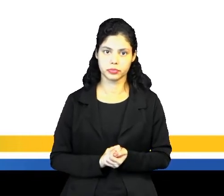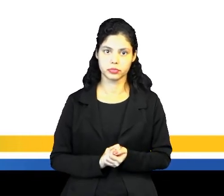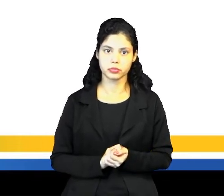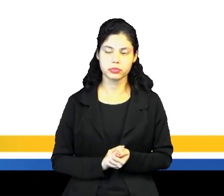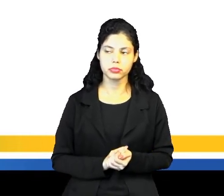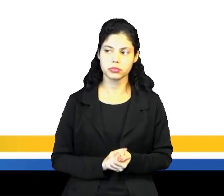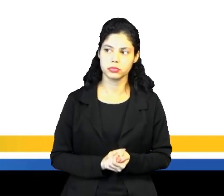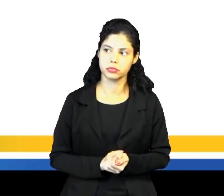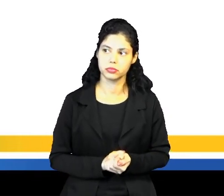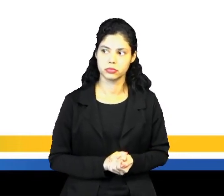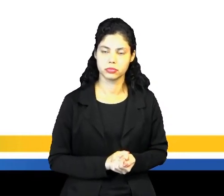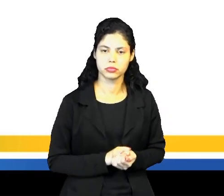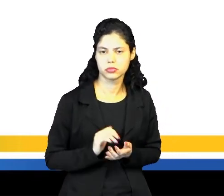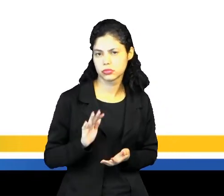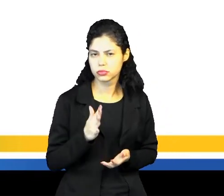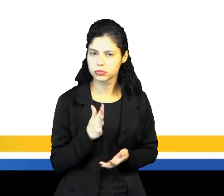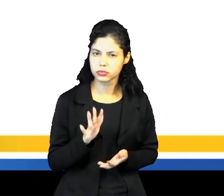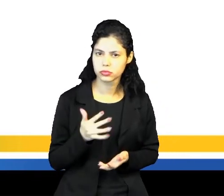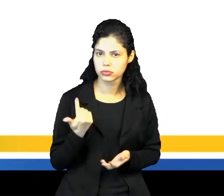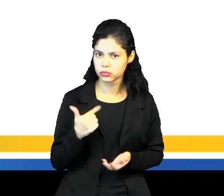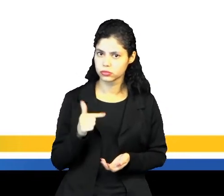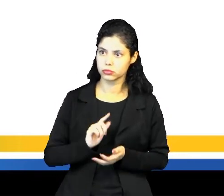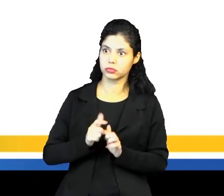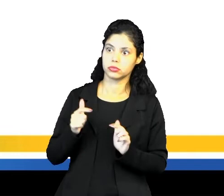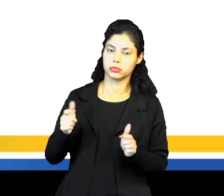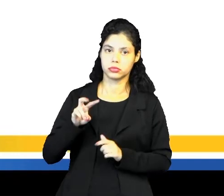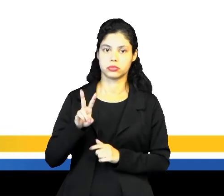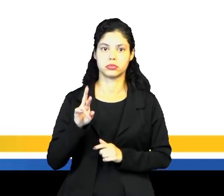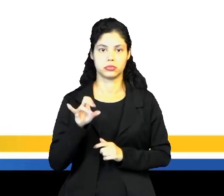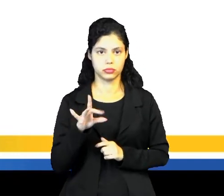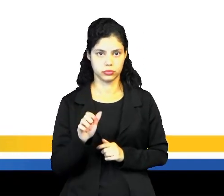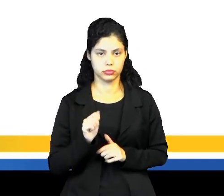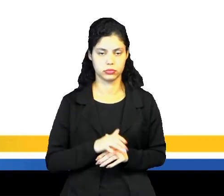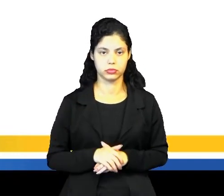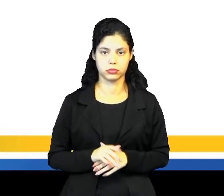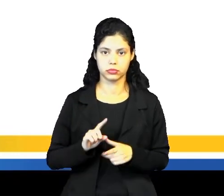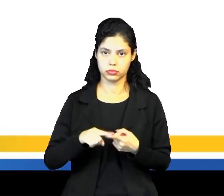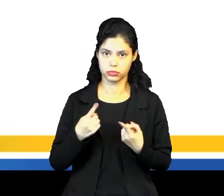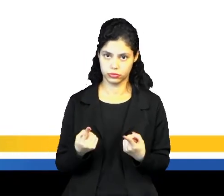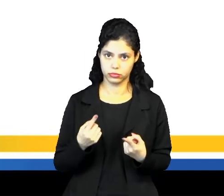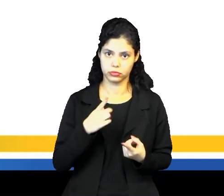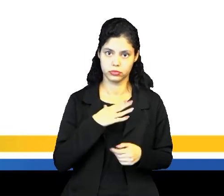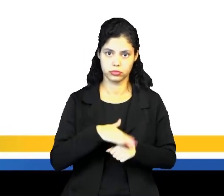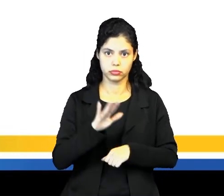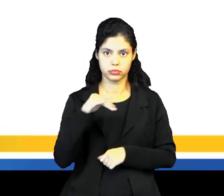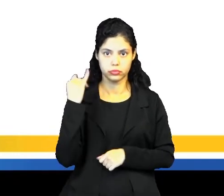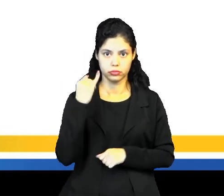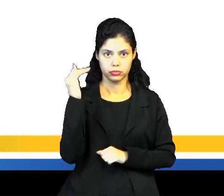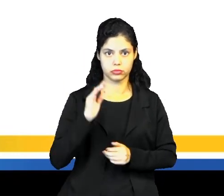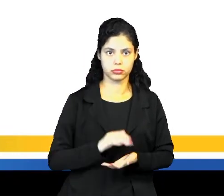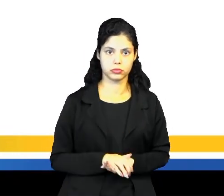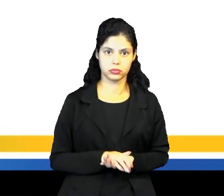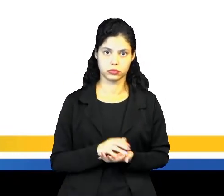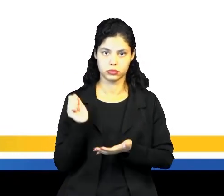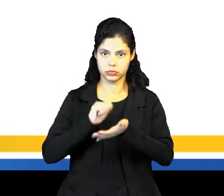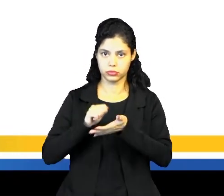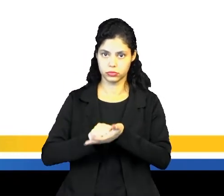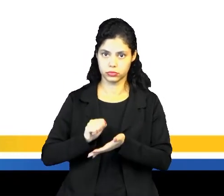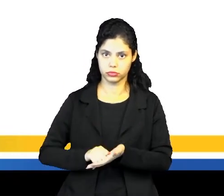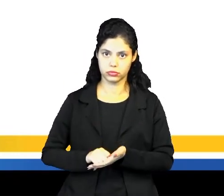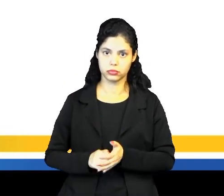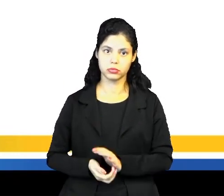Ou seja, meio que não tem tantas vocações, né? Mas tem uma que é uma das mais importantes, que é a de